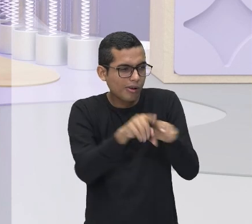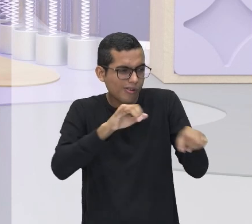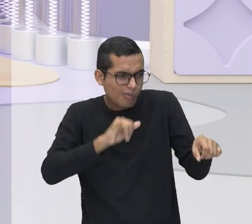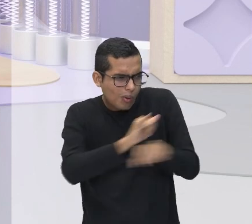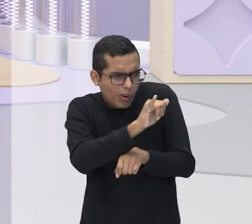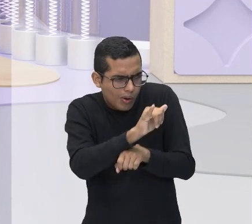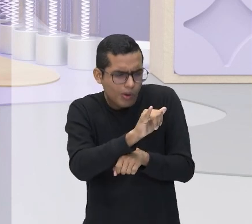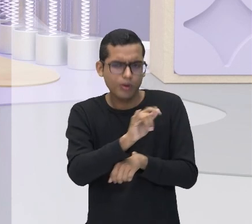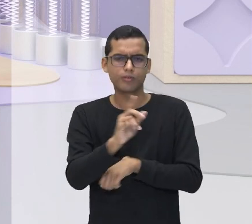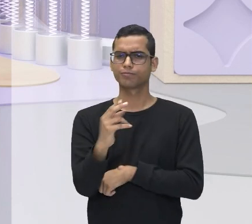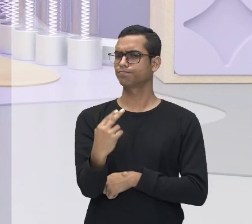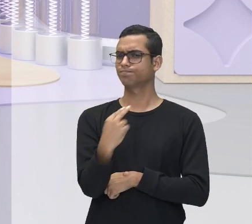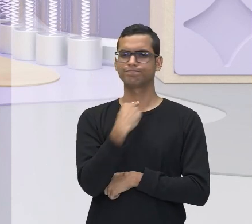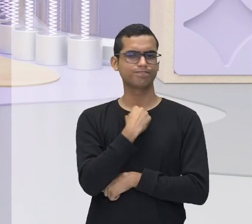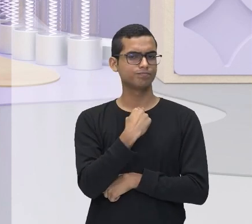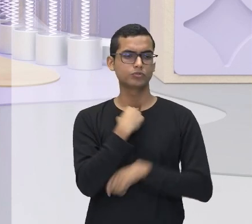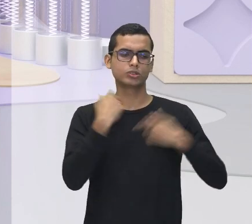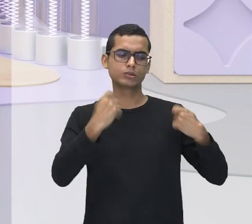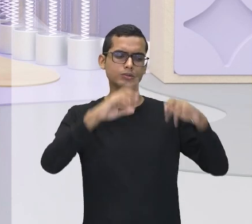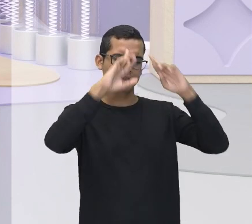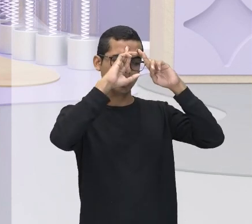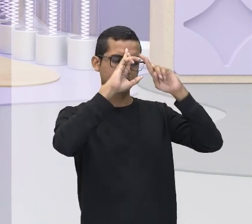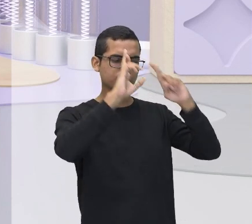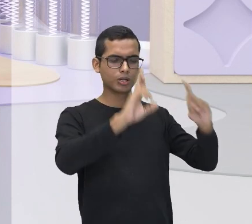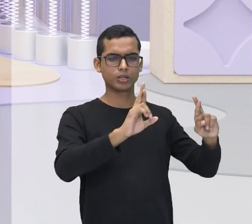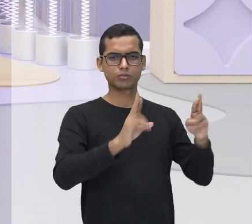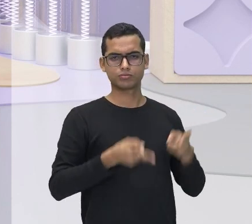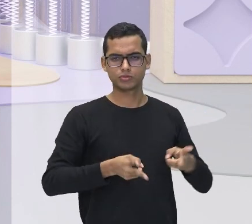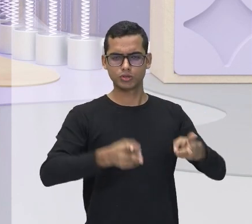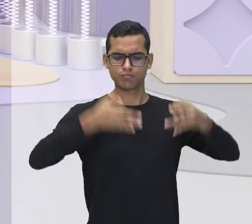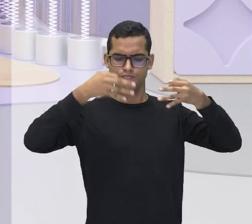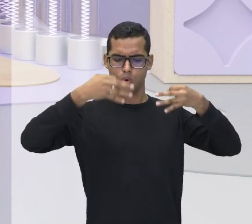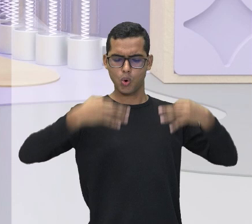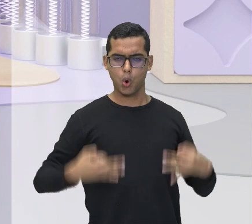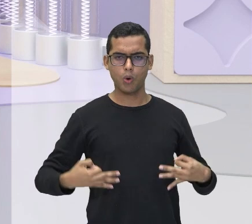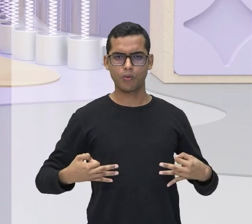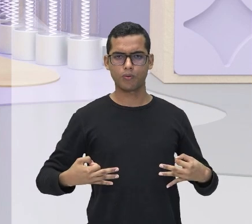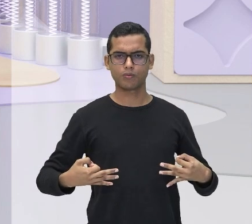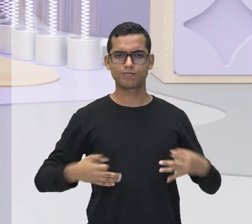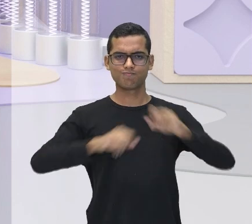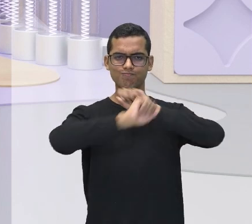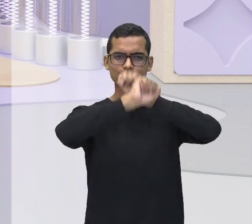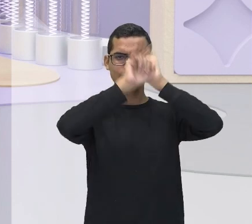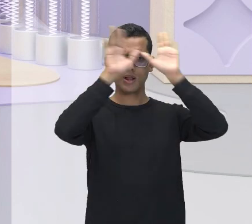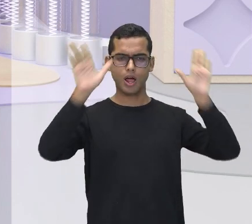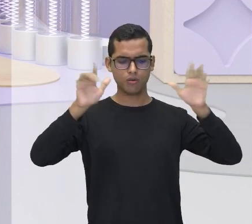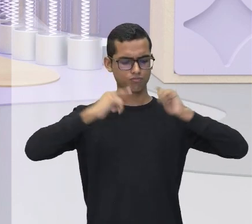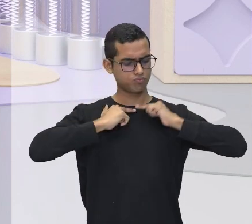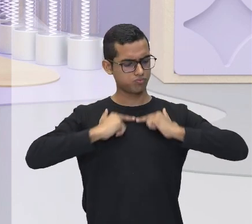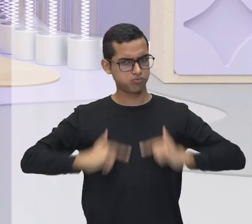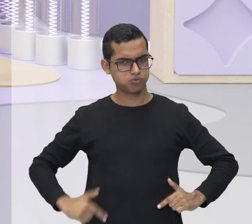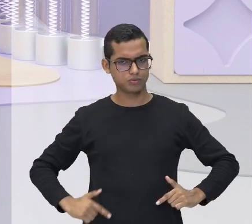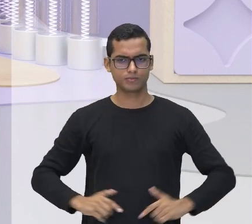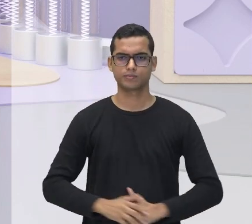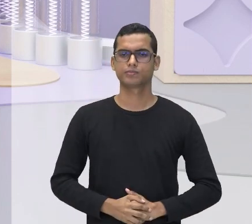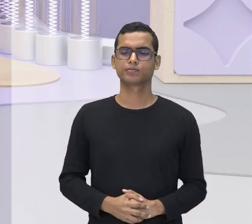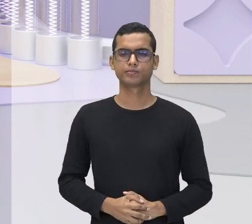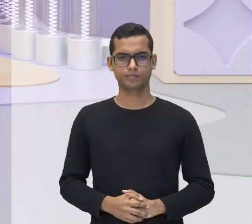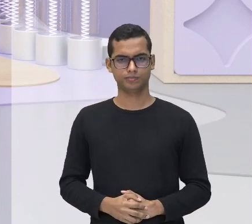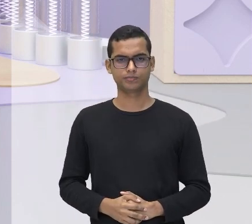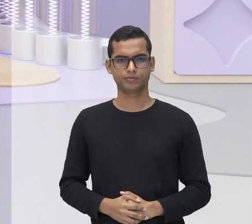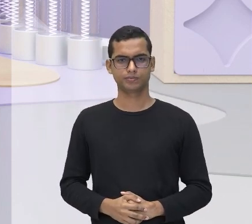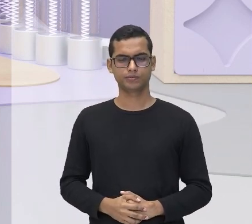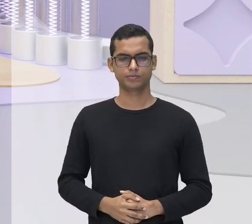É preciso respeitar as pessoas e ser honesto, ser transparente com as pessoas. Próximo